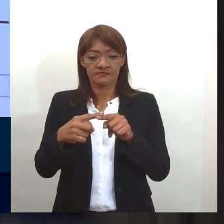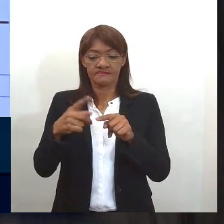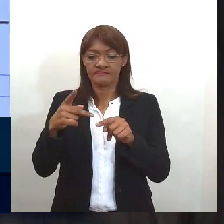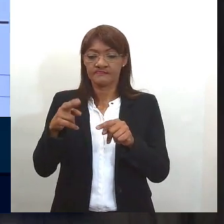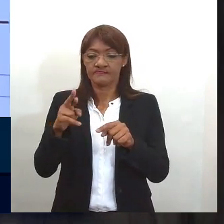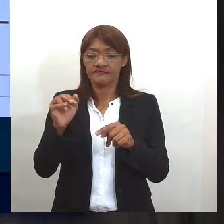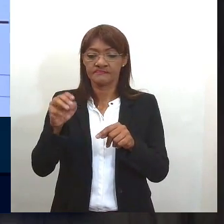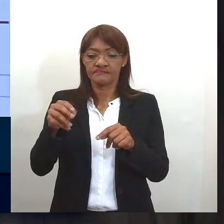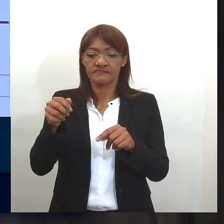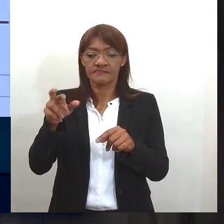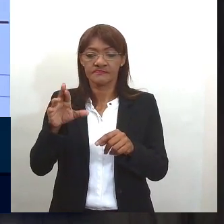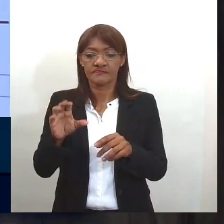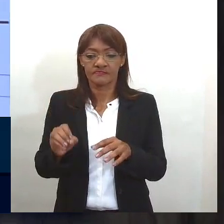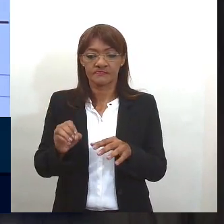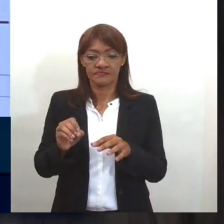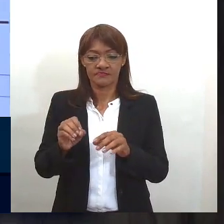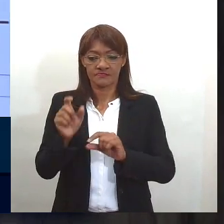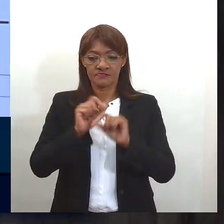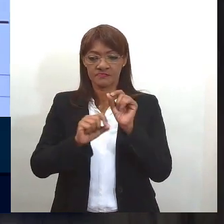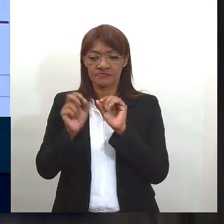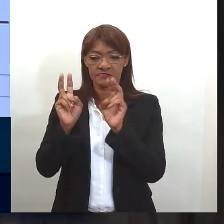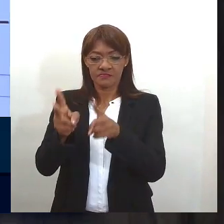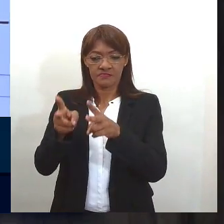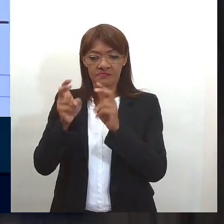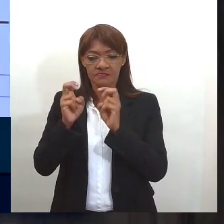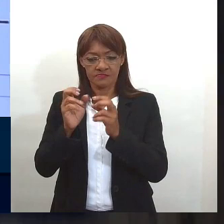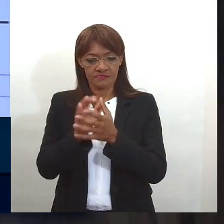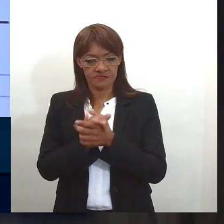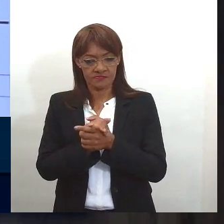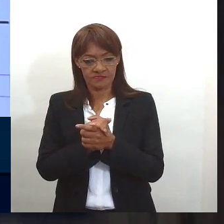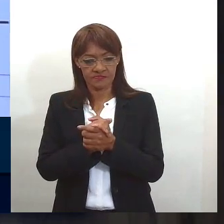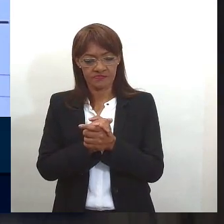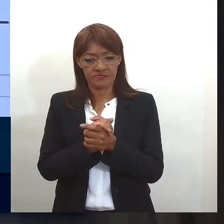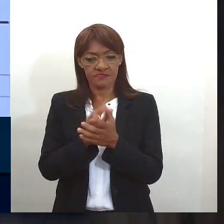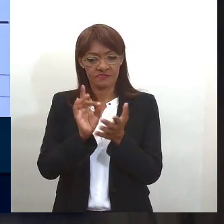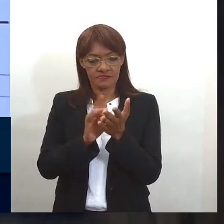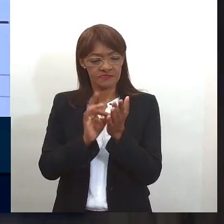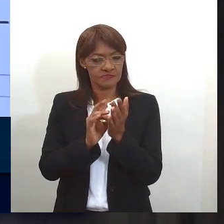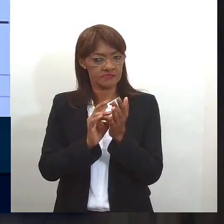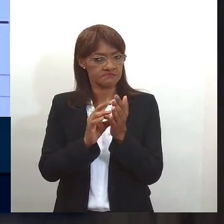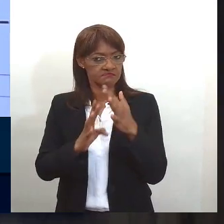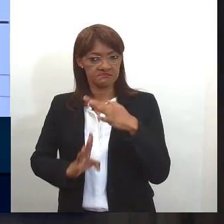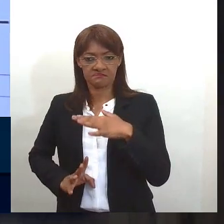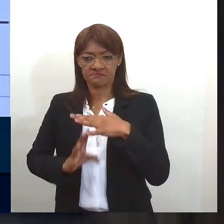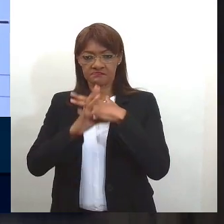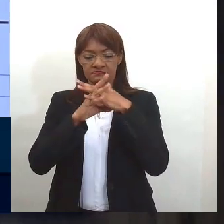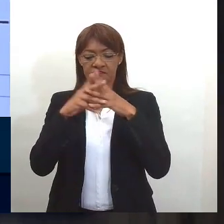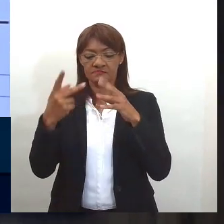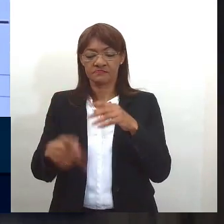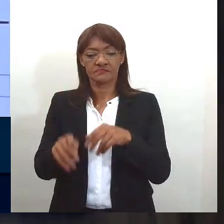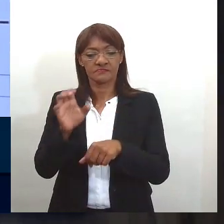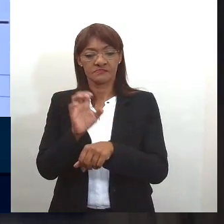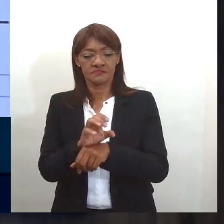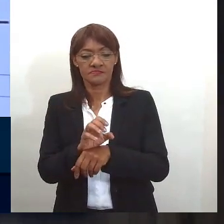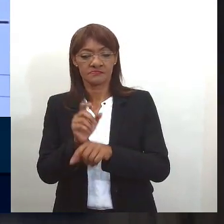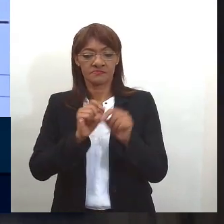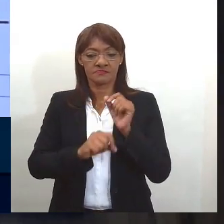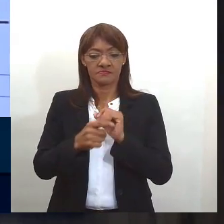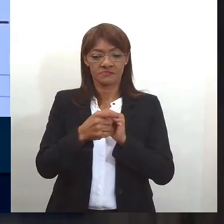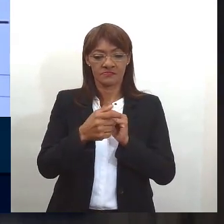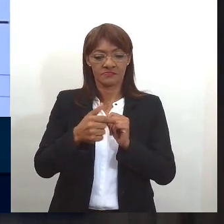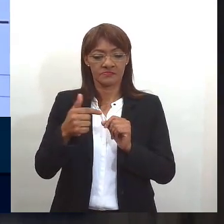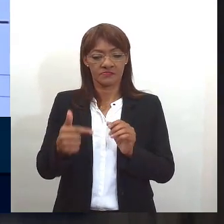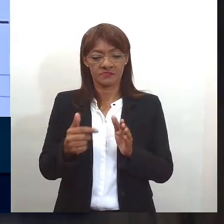resultado orçamentário fenomenal no estado, tanto em relação a 2022, quanto em relação aos anos anteriores.